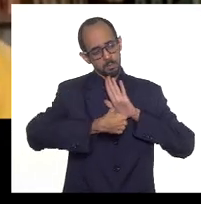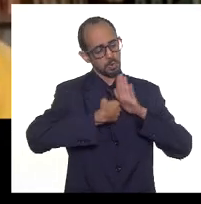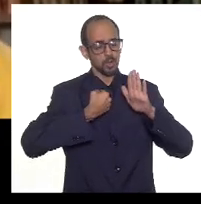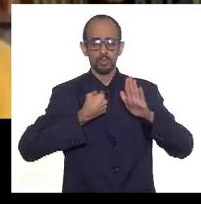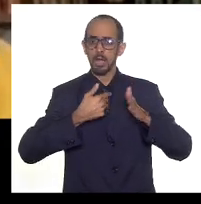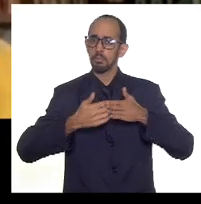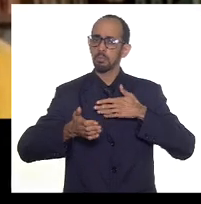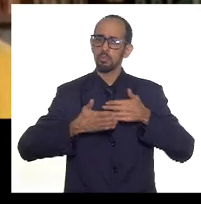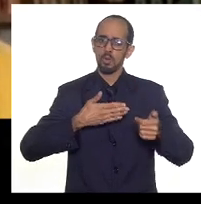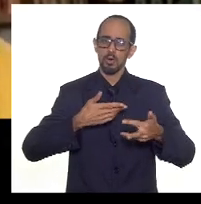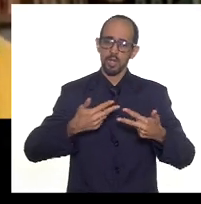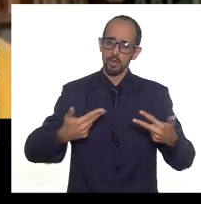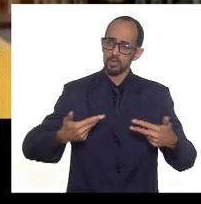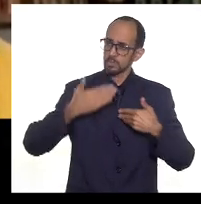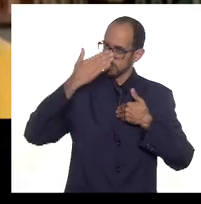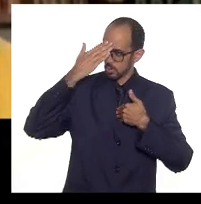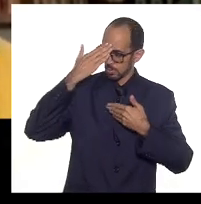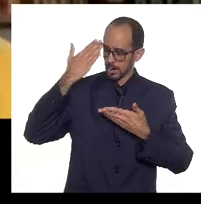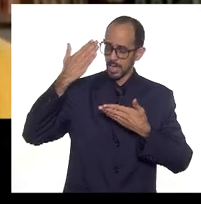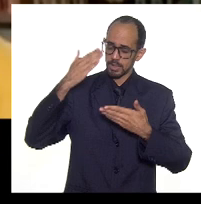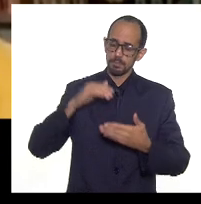questões. Muito obrigada.